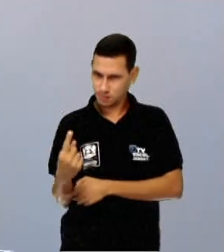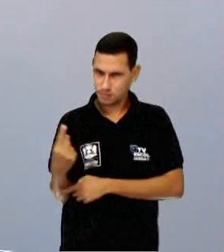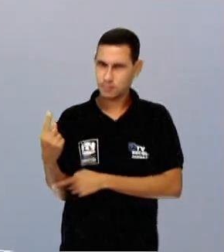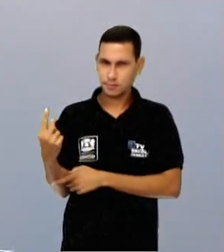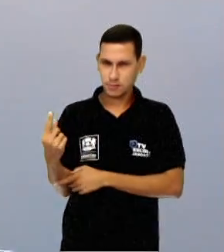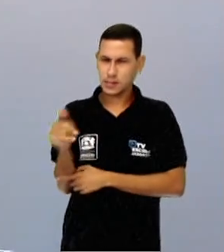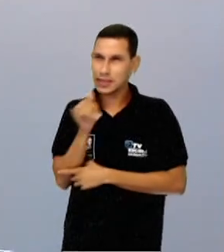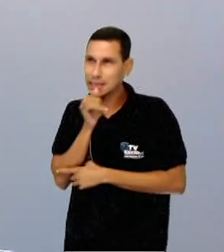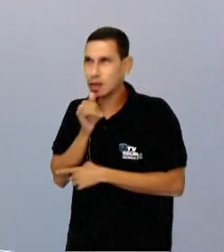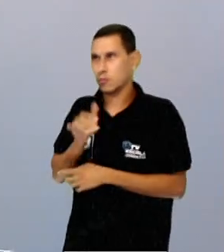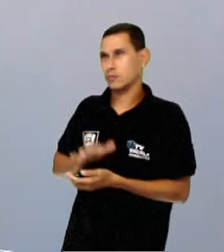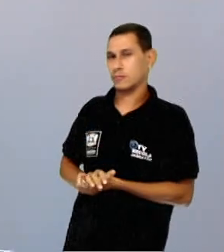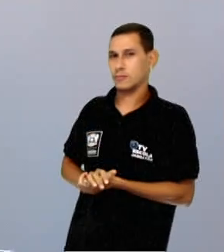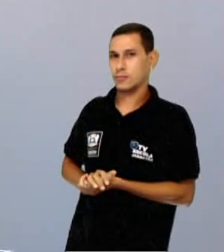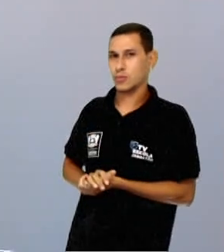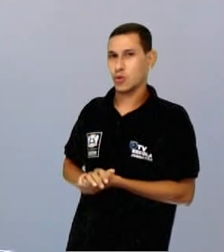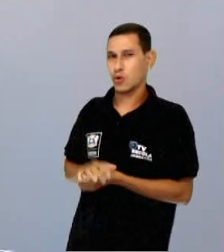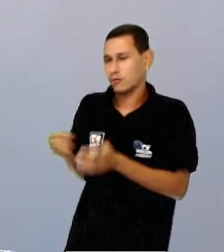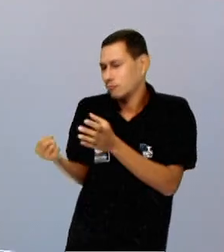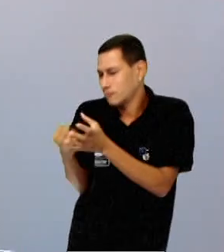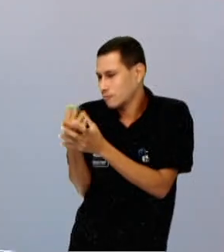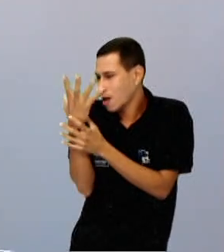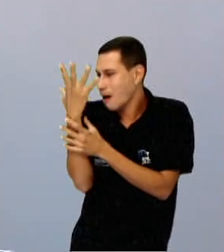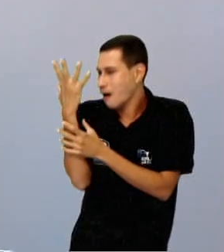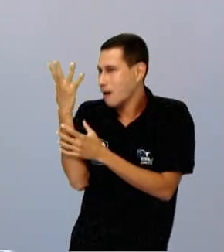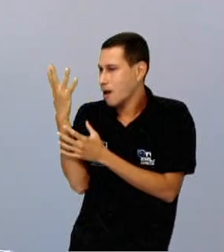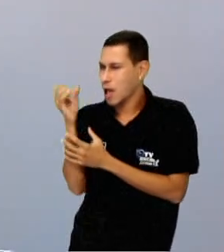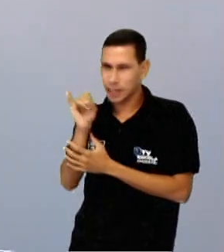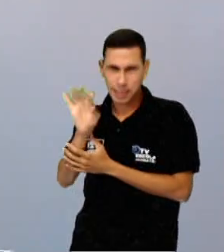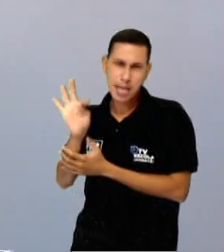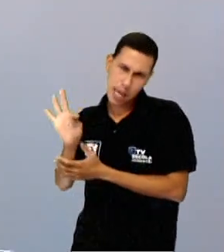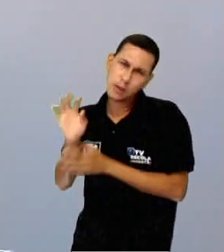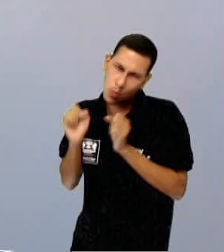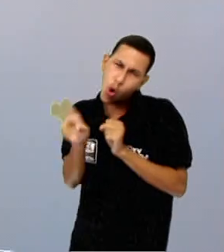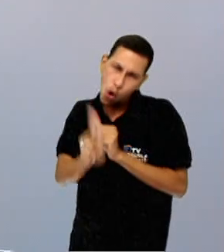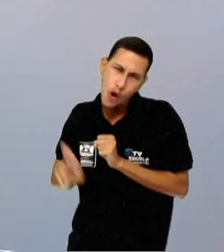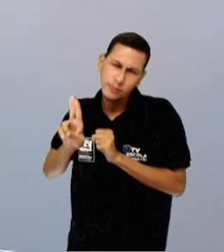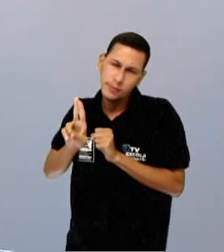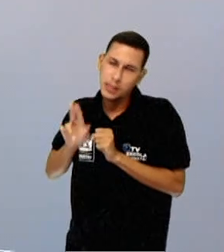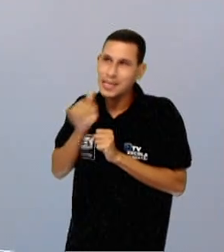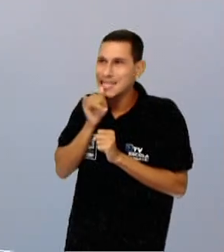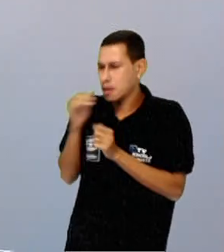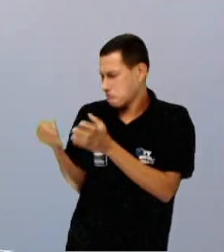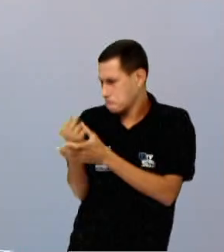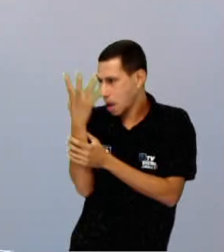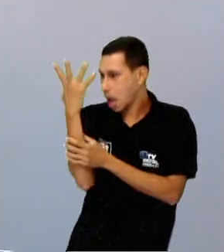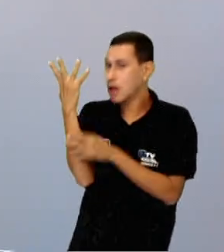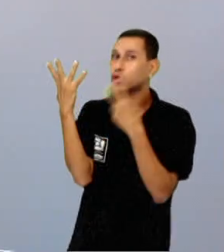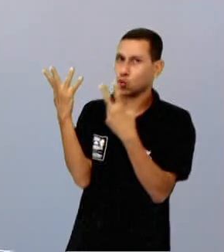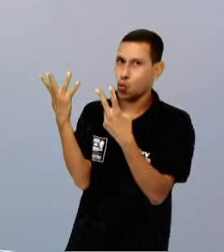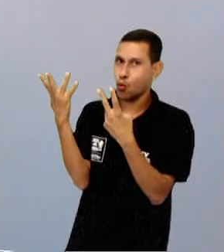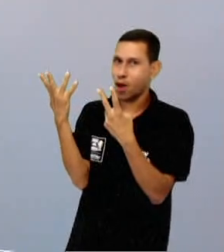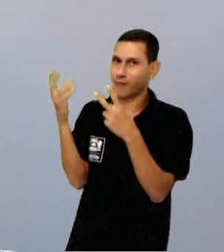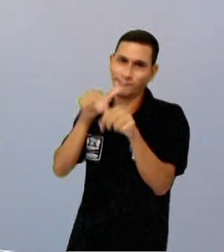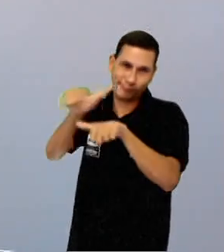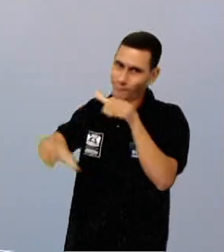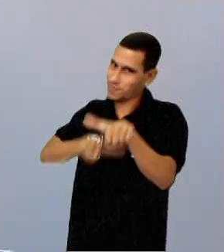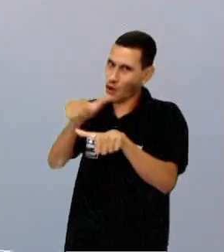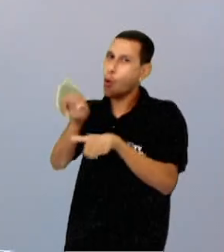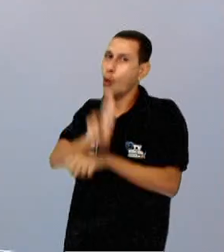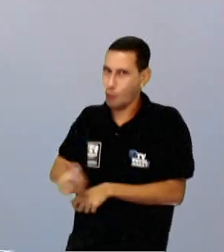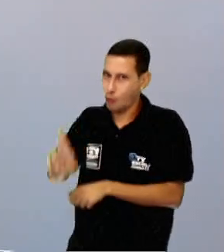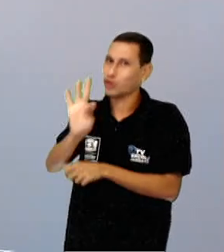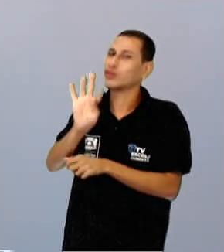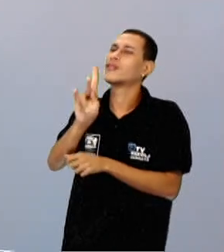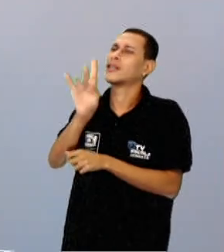tá Por exemplo essa planta daí se eu tivesse duas ou mais não seria ele seria ver